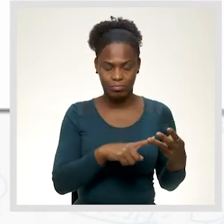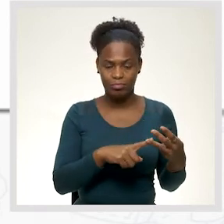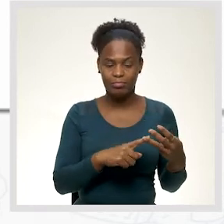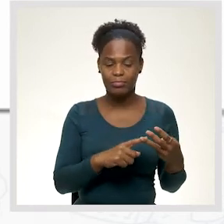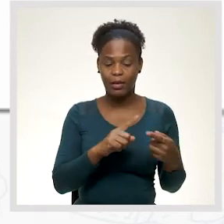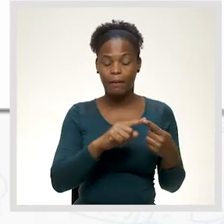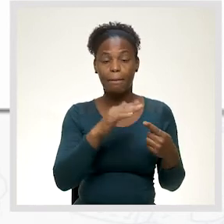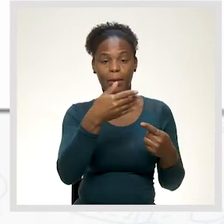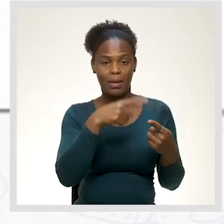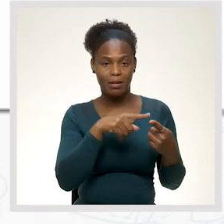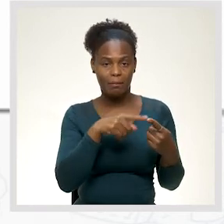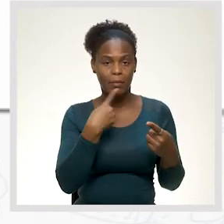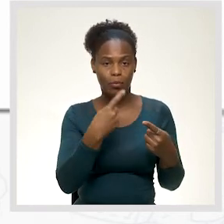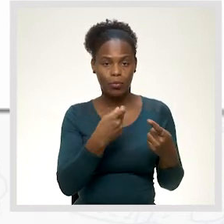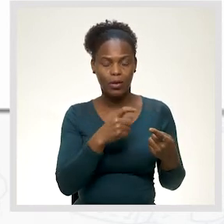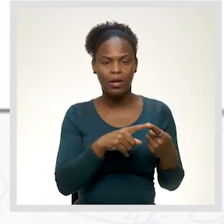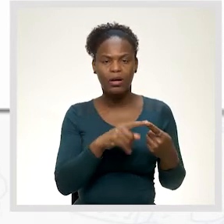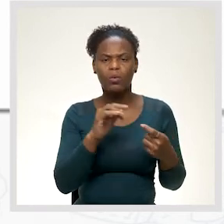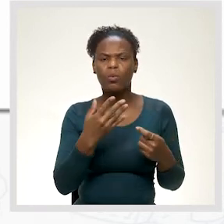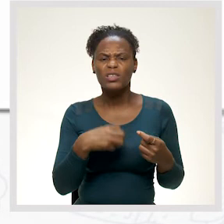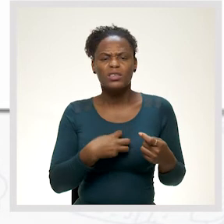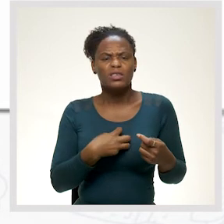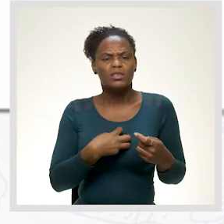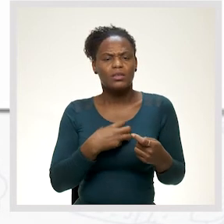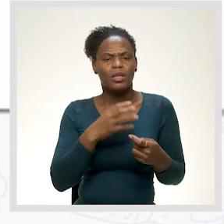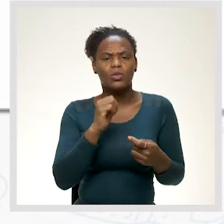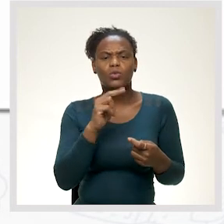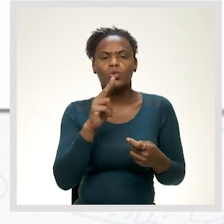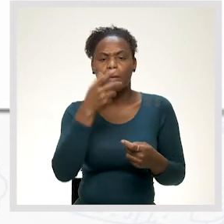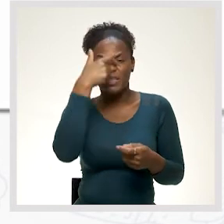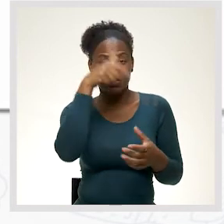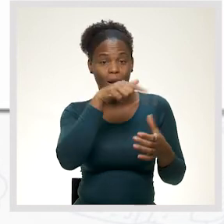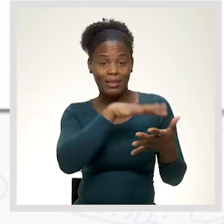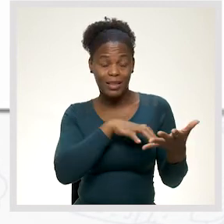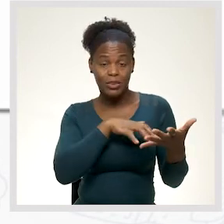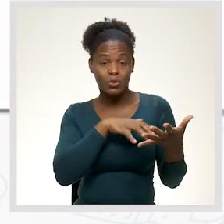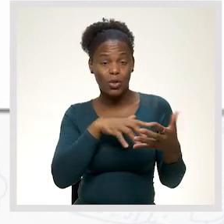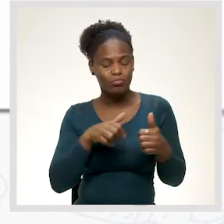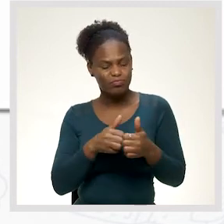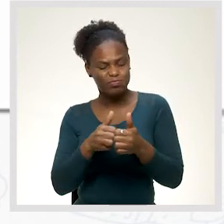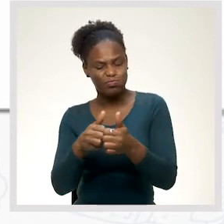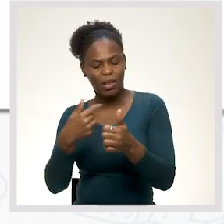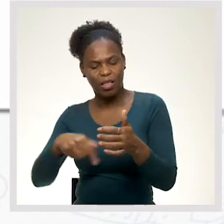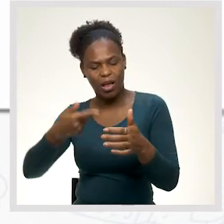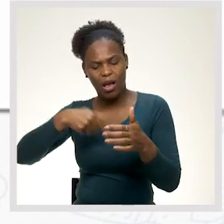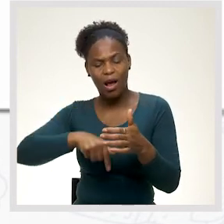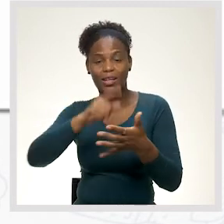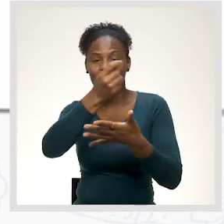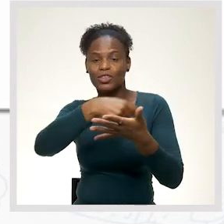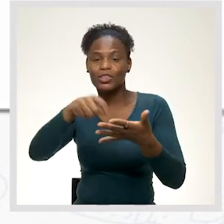A primeira questão: qual é o sentimento que o sujeito poético levava consigo, descrito no